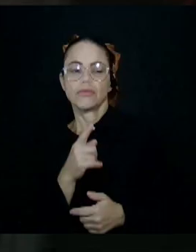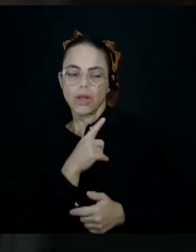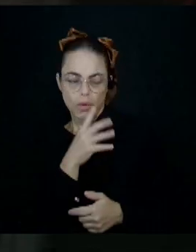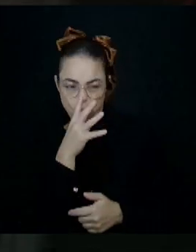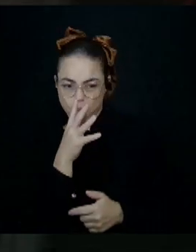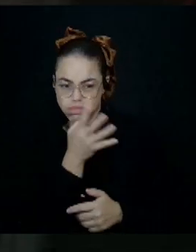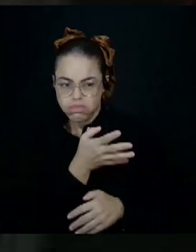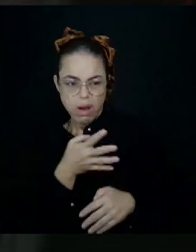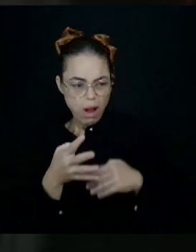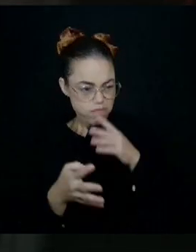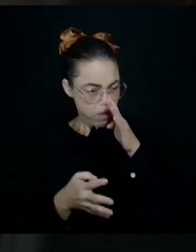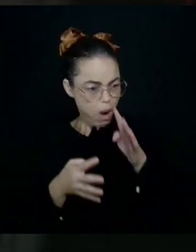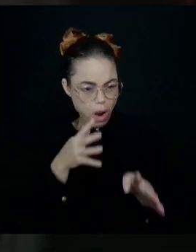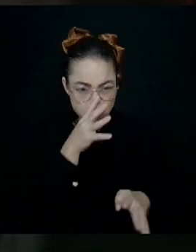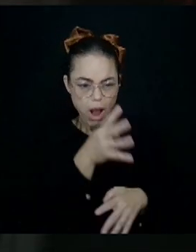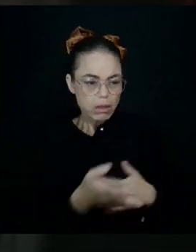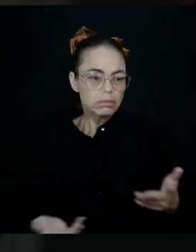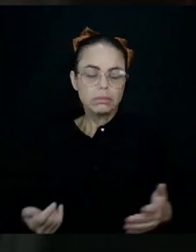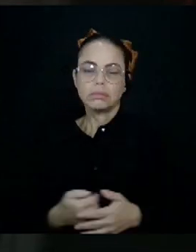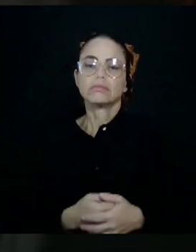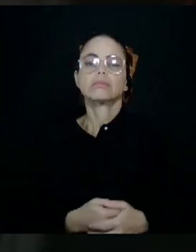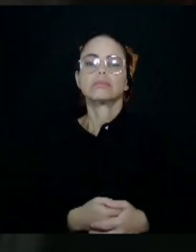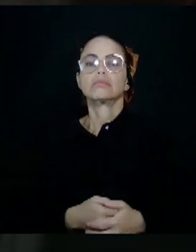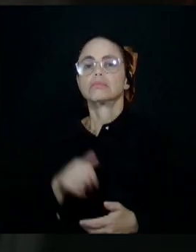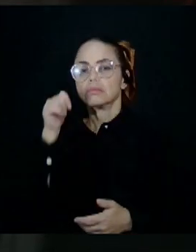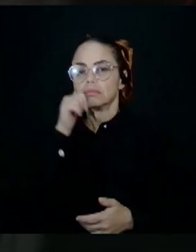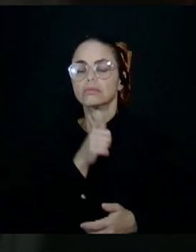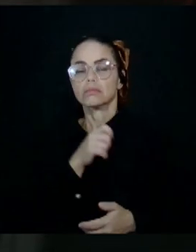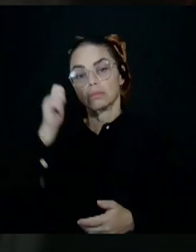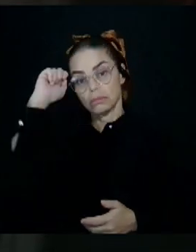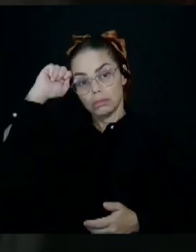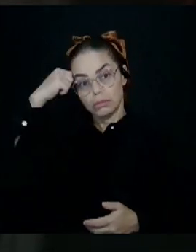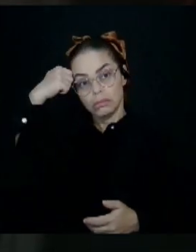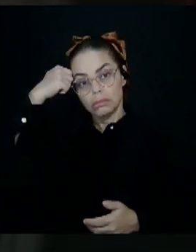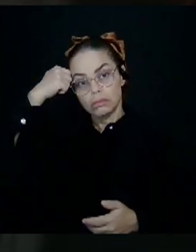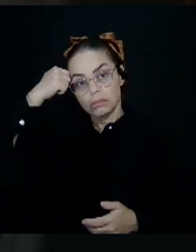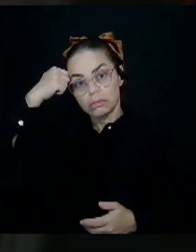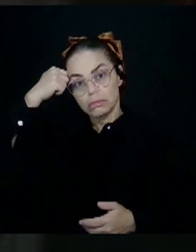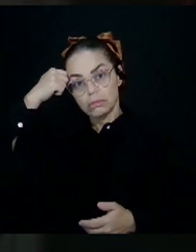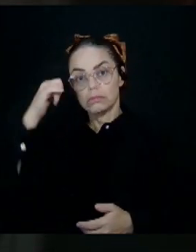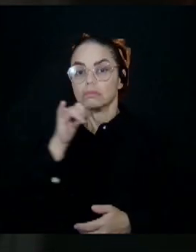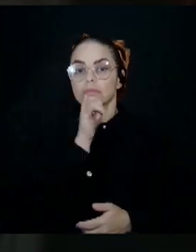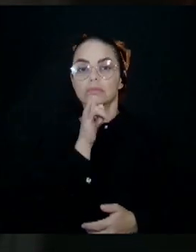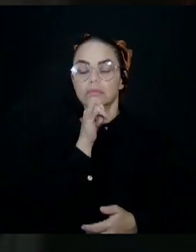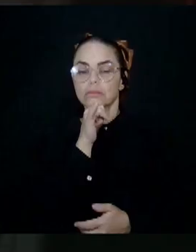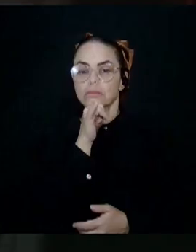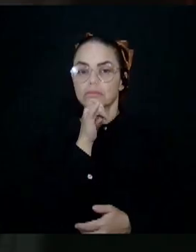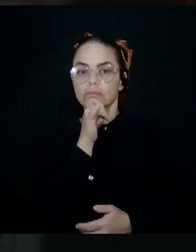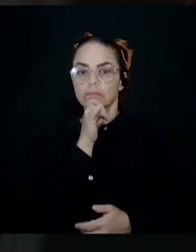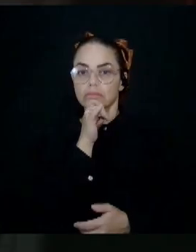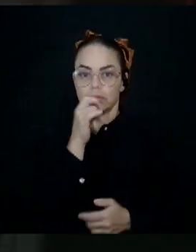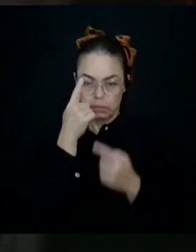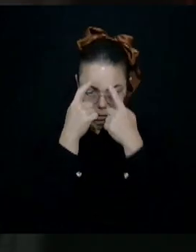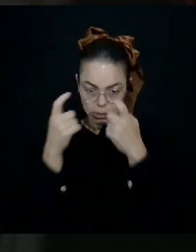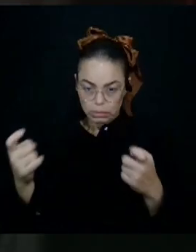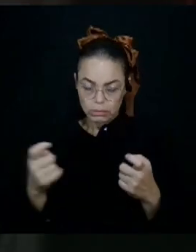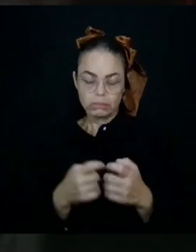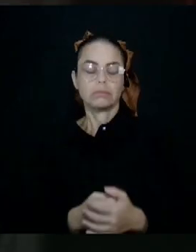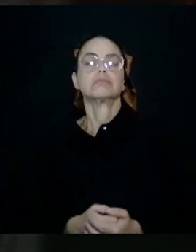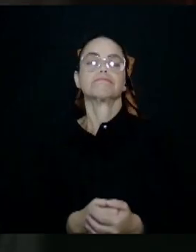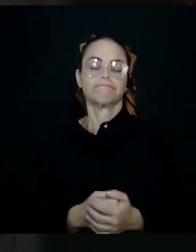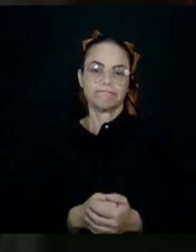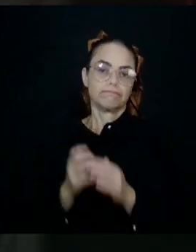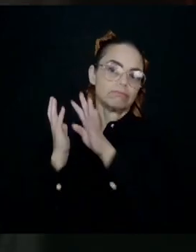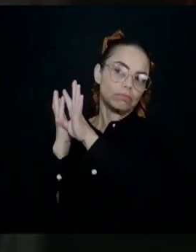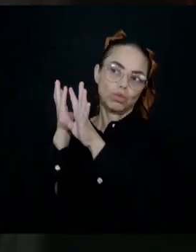inexplicável, né, e as mulheres pretas, por exemplo, é uma violência simbólica que vem bem lá de trás,